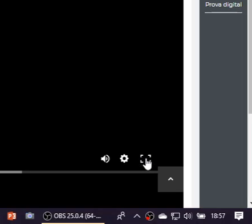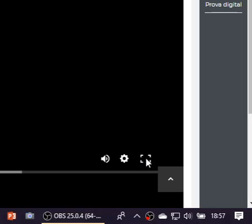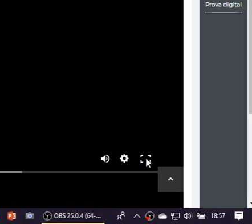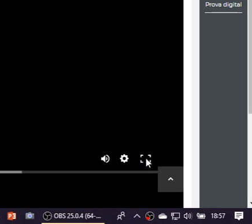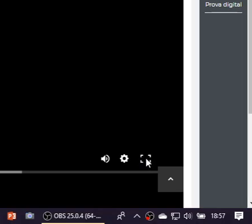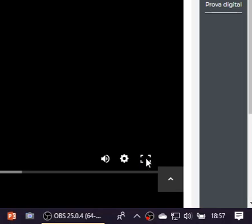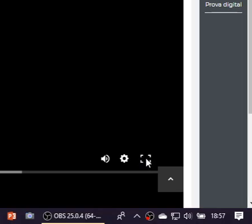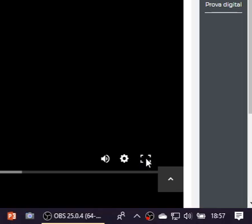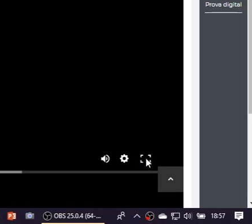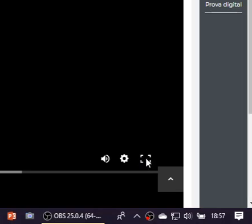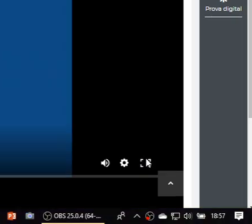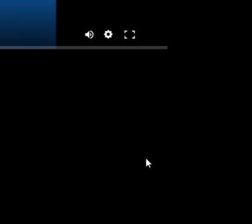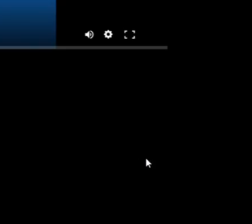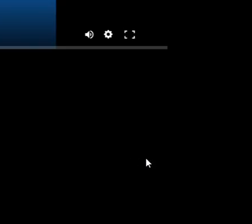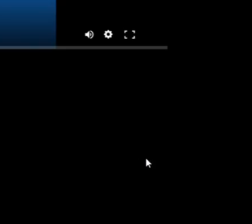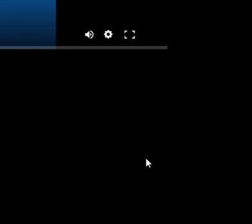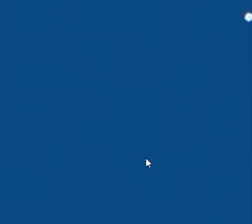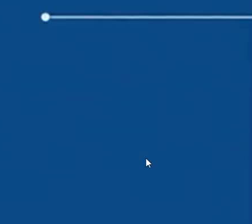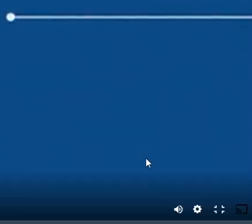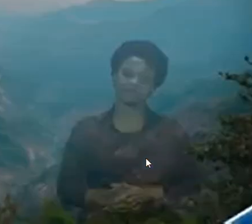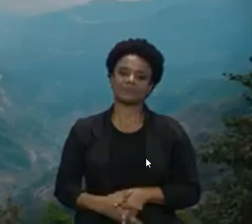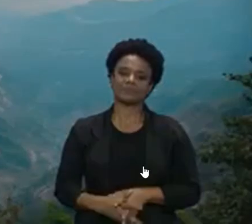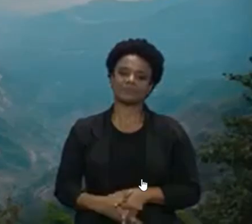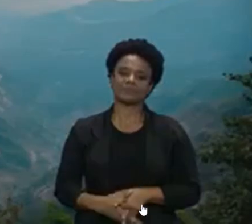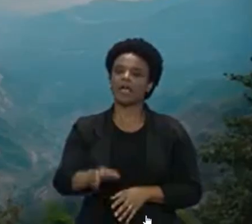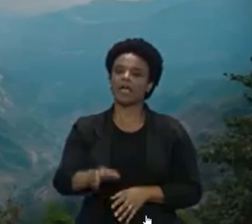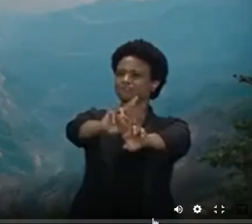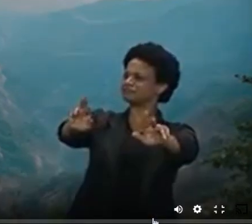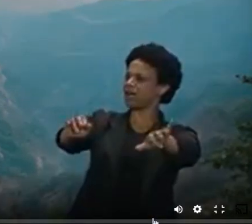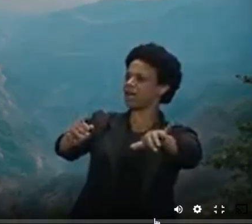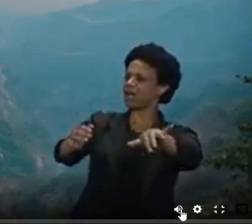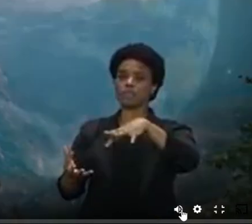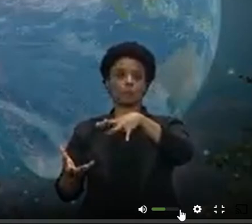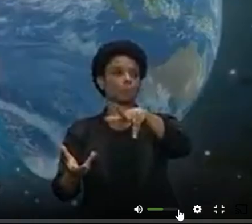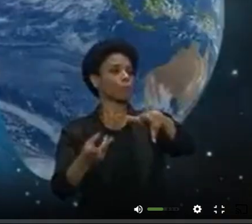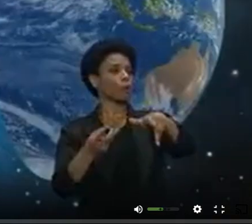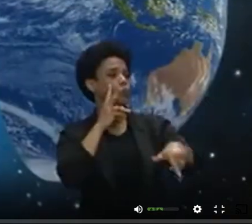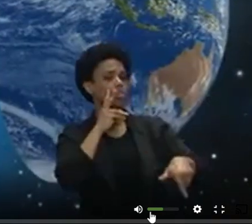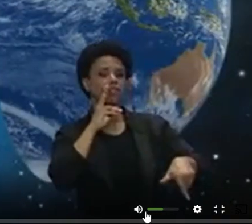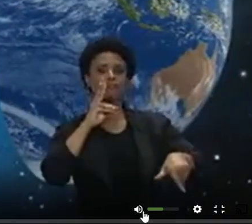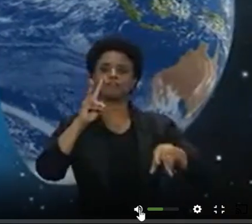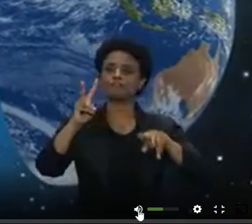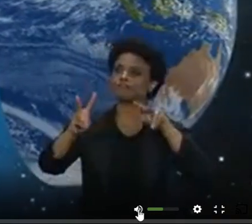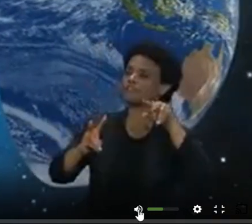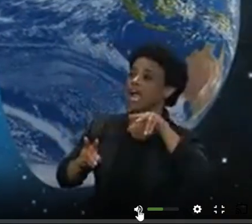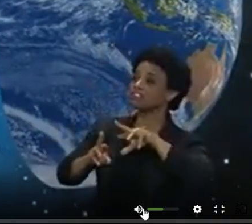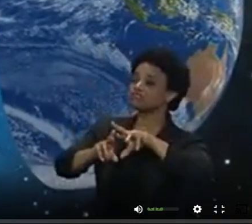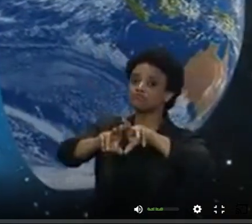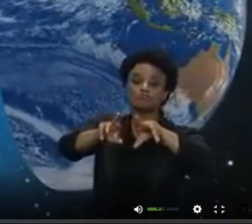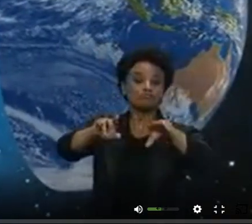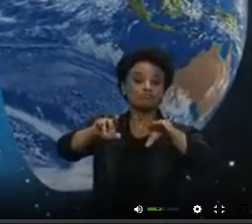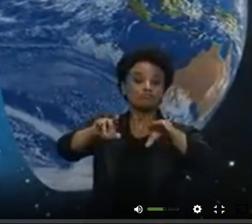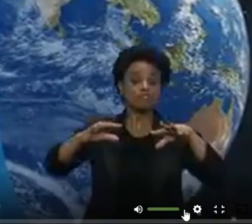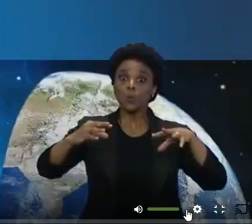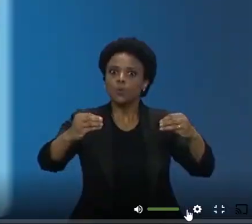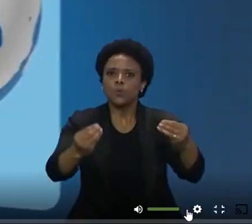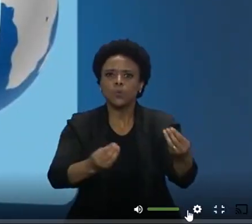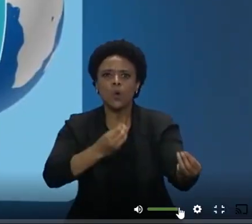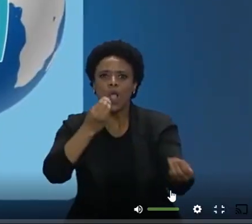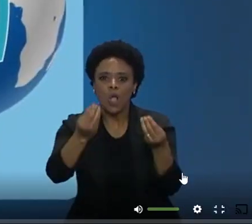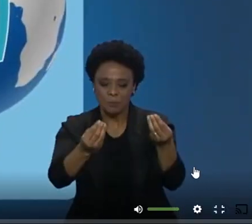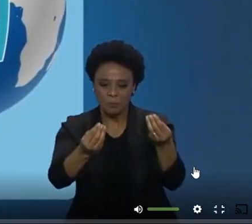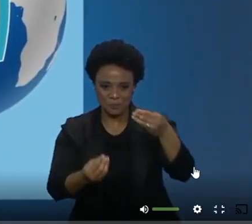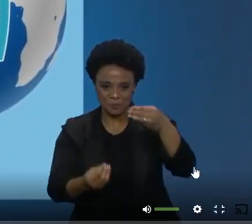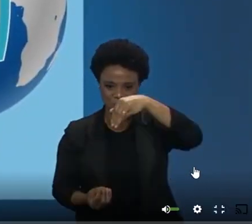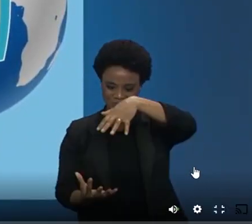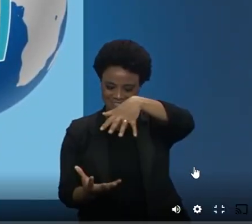Para conhecer toda a diversidade geológica do nosso planeta, é fundamental entender a divisão em camadas da Terra. Costuma-se dividir